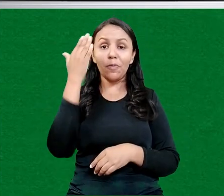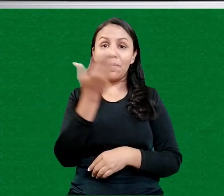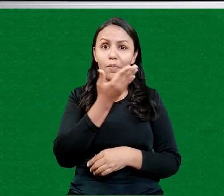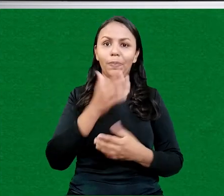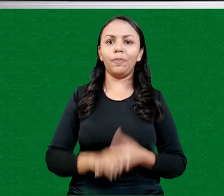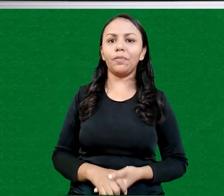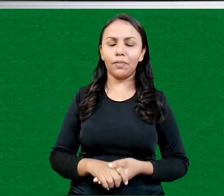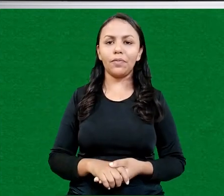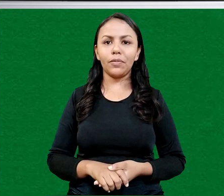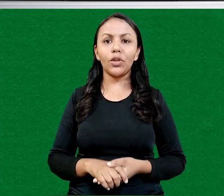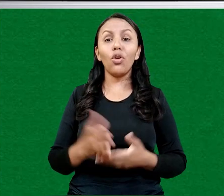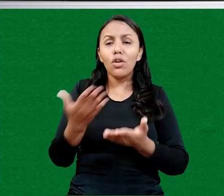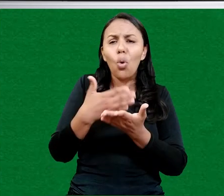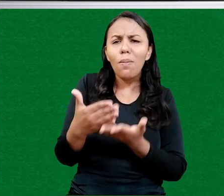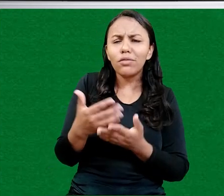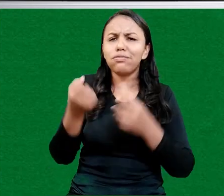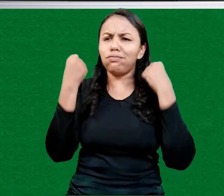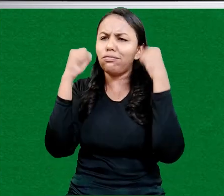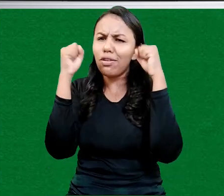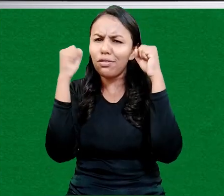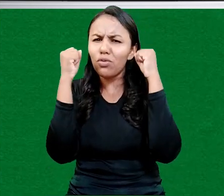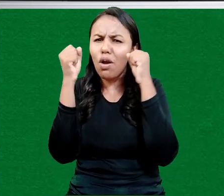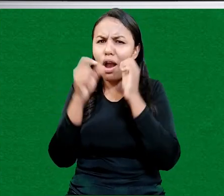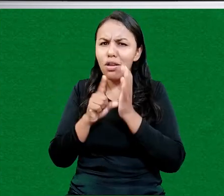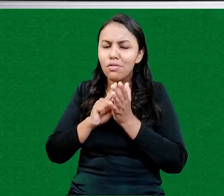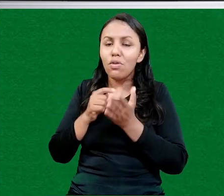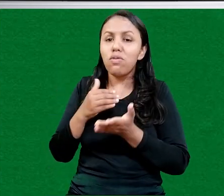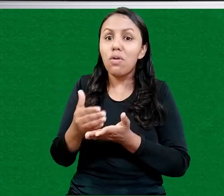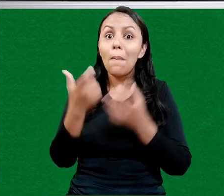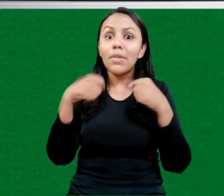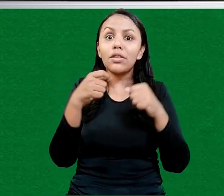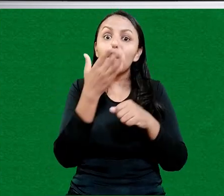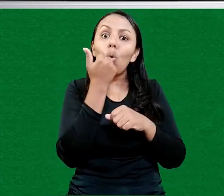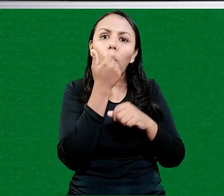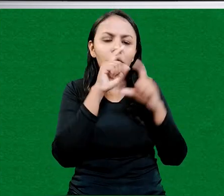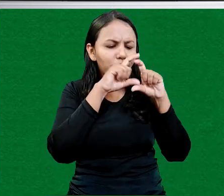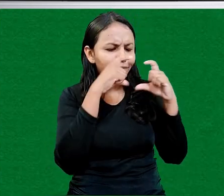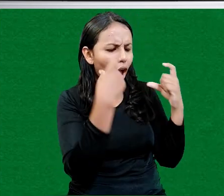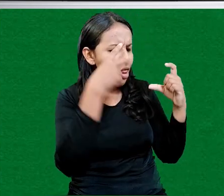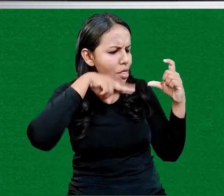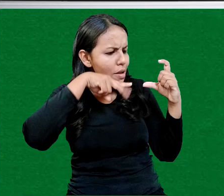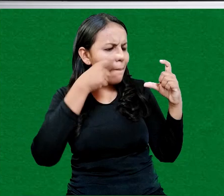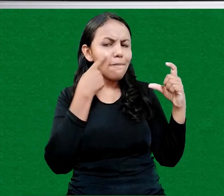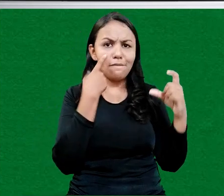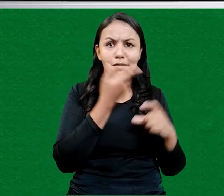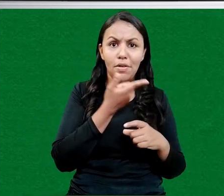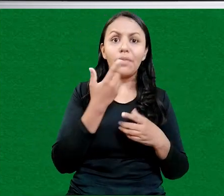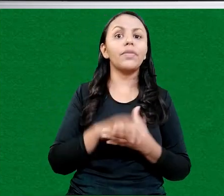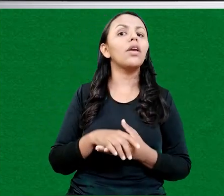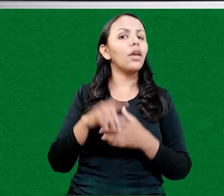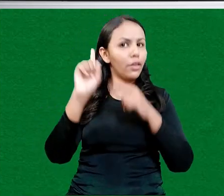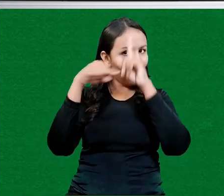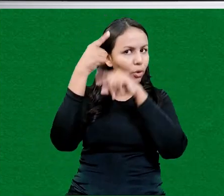nós vamos começar a treinar, o que nós precisamos procurar nos rótulos, nos alimentos, e nós vamos aqui conversar em